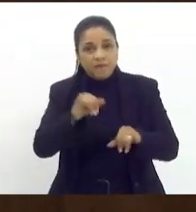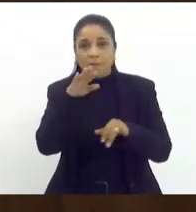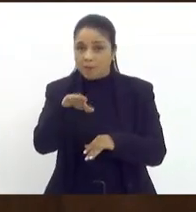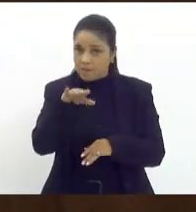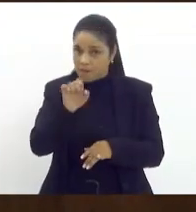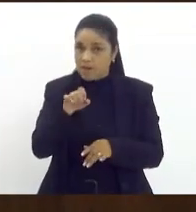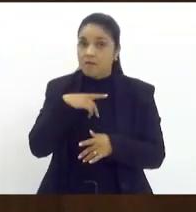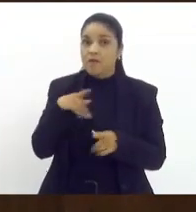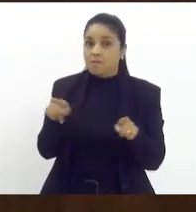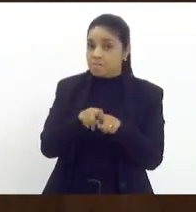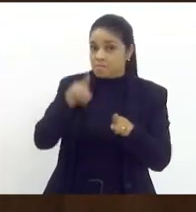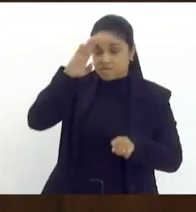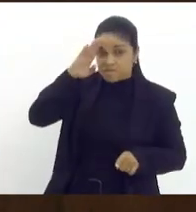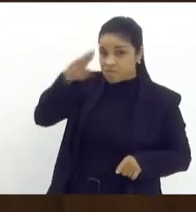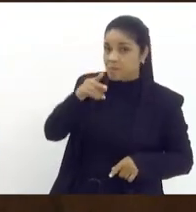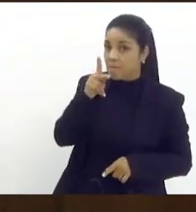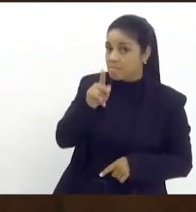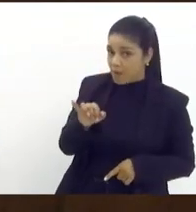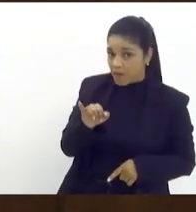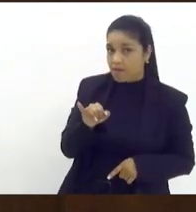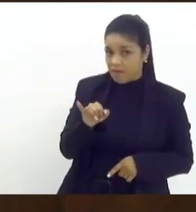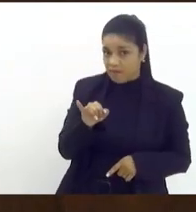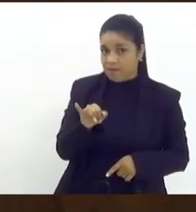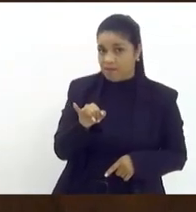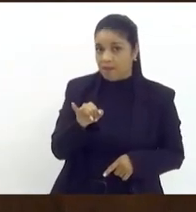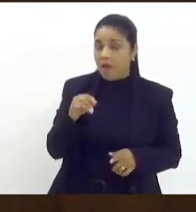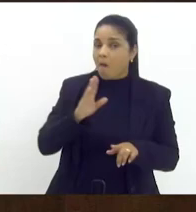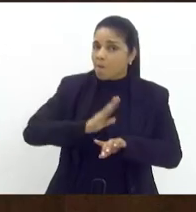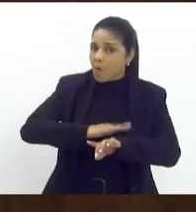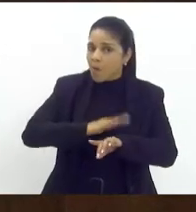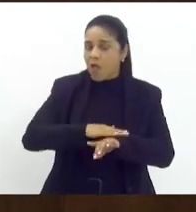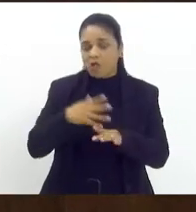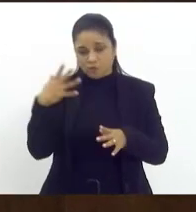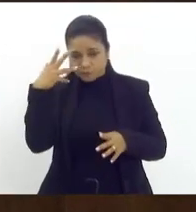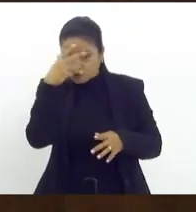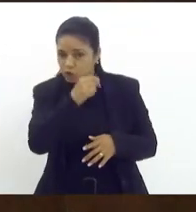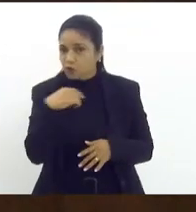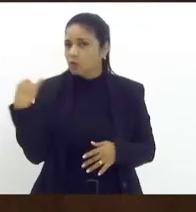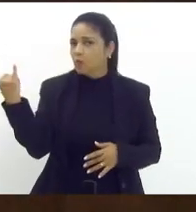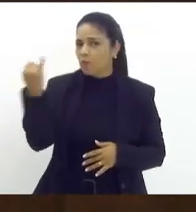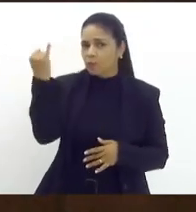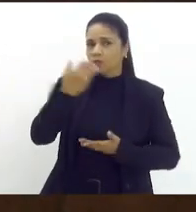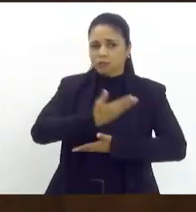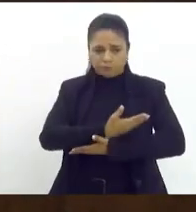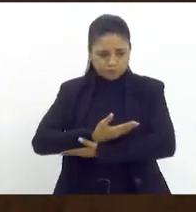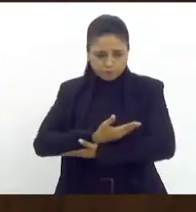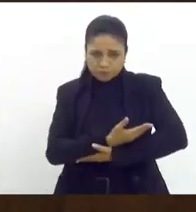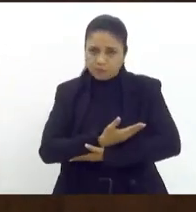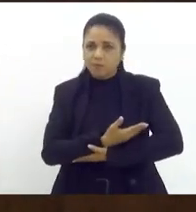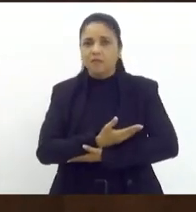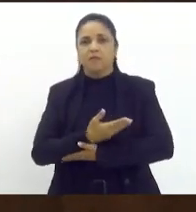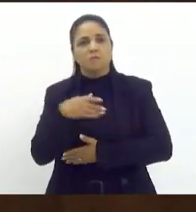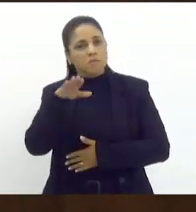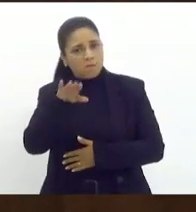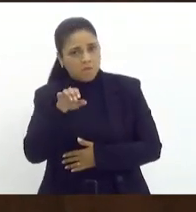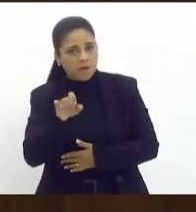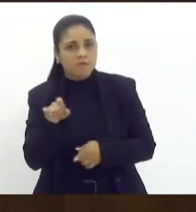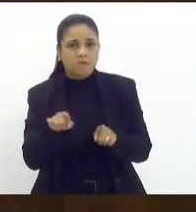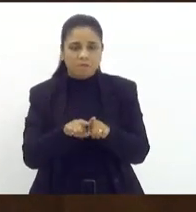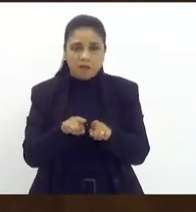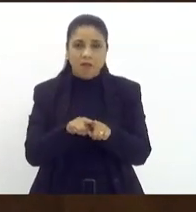principalmente aos pais que esse momento que é muito bonito é importante para criança e pra mãe muitas vezes também